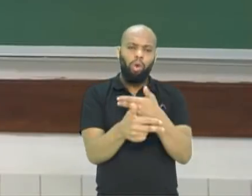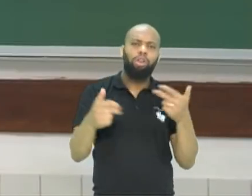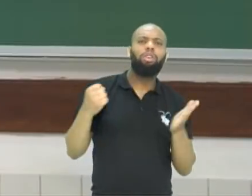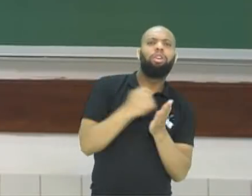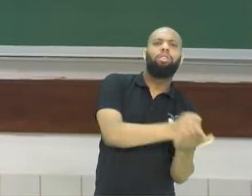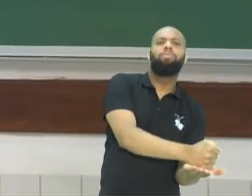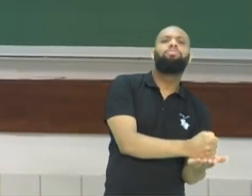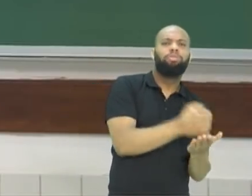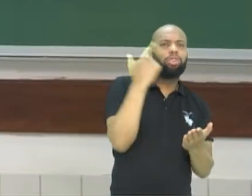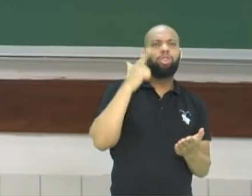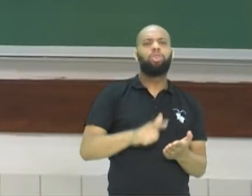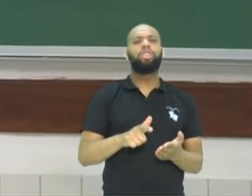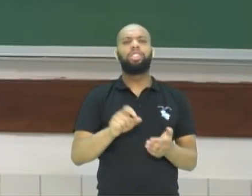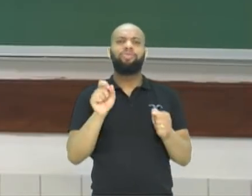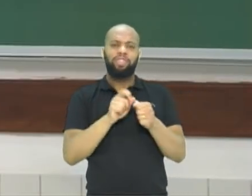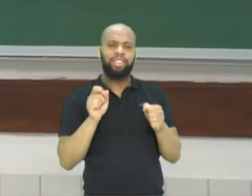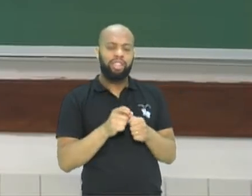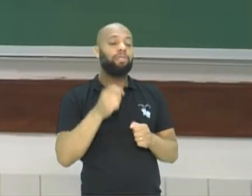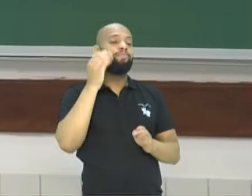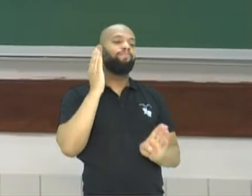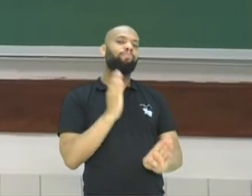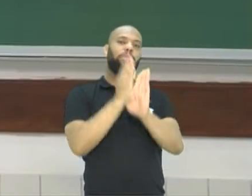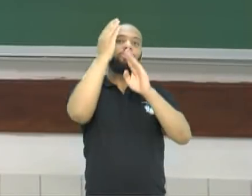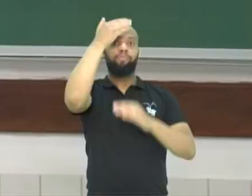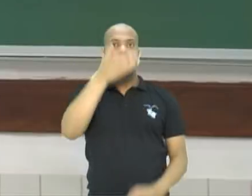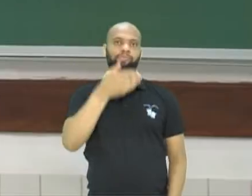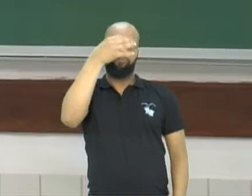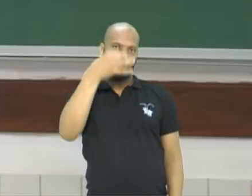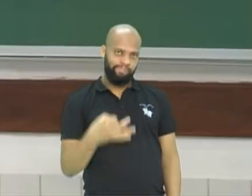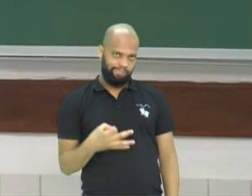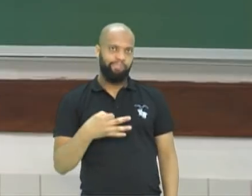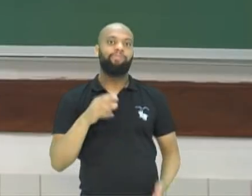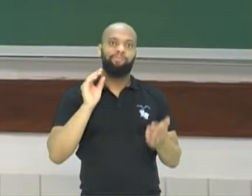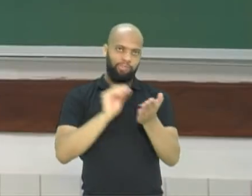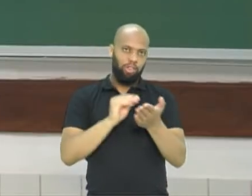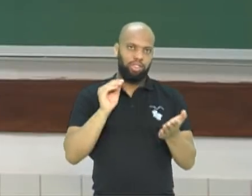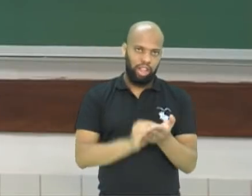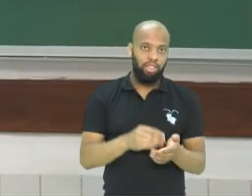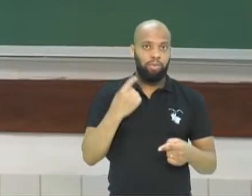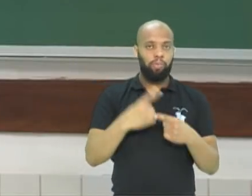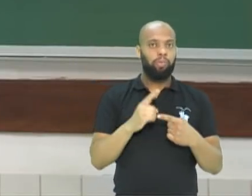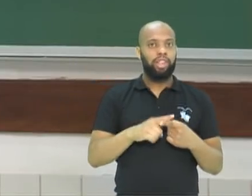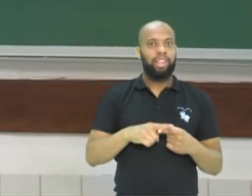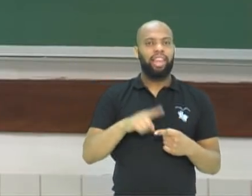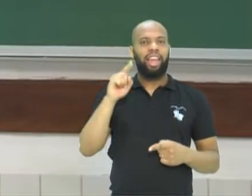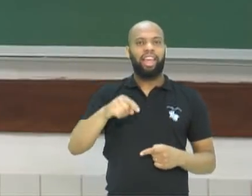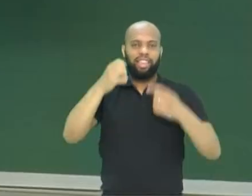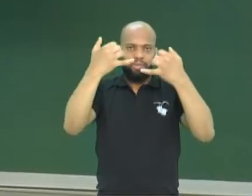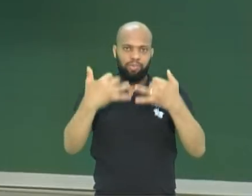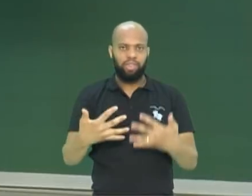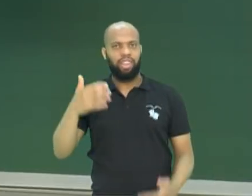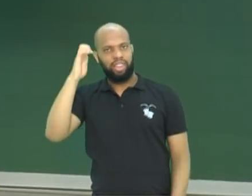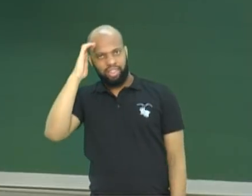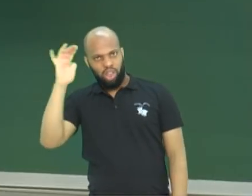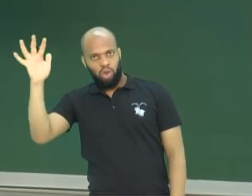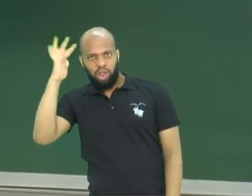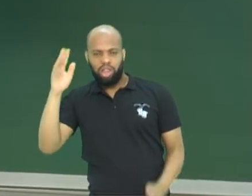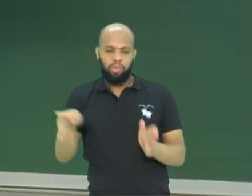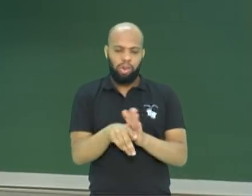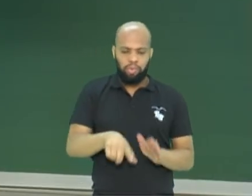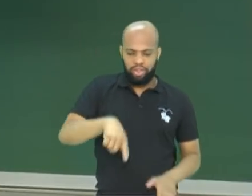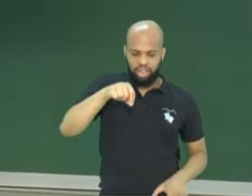subsídios para que ele pudesse, de fato, efetivar a teoria da seleção natural como algo que a